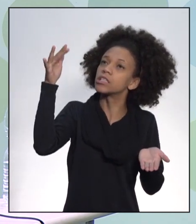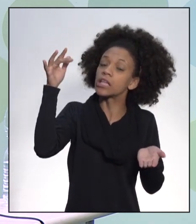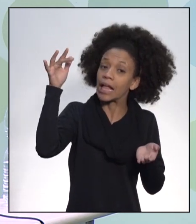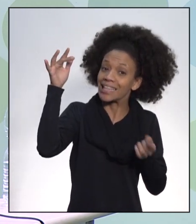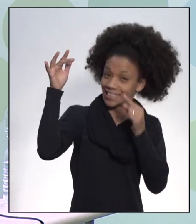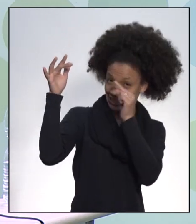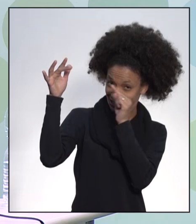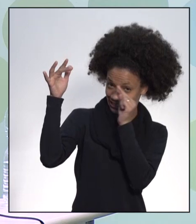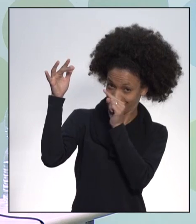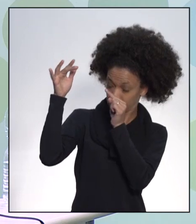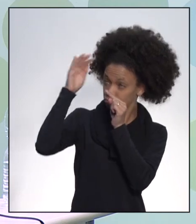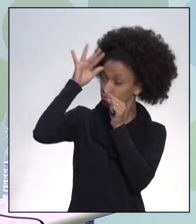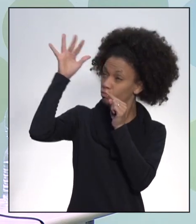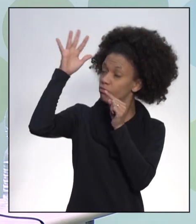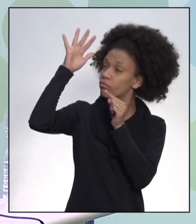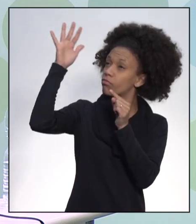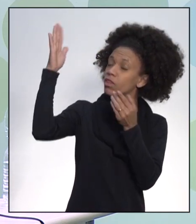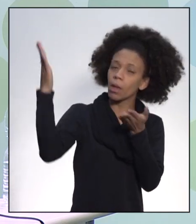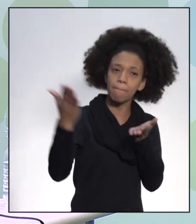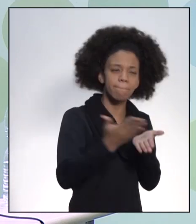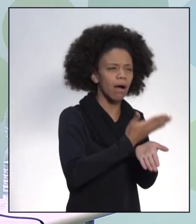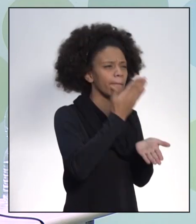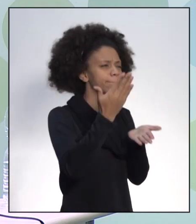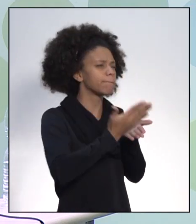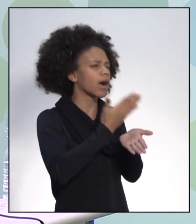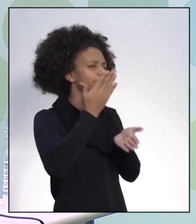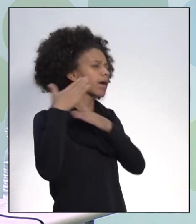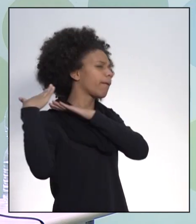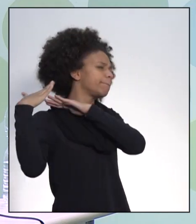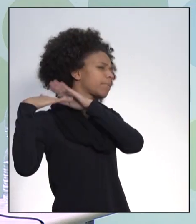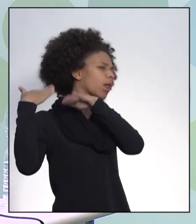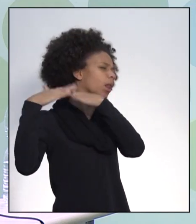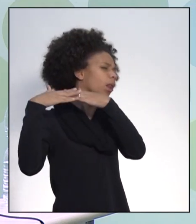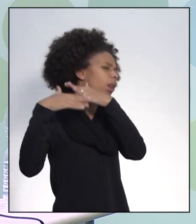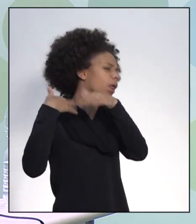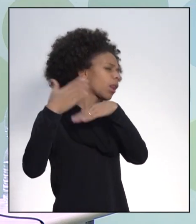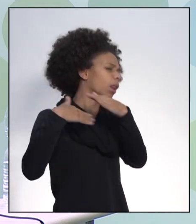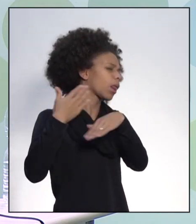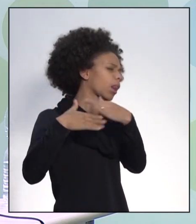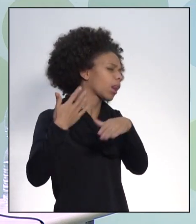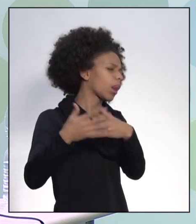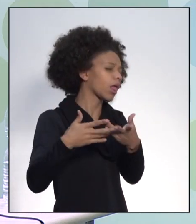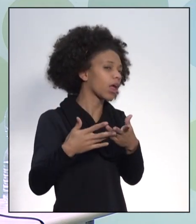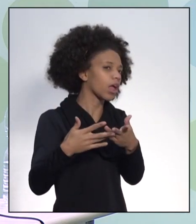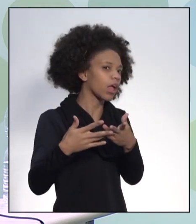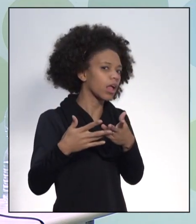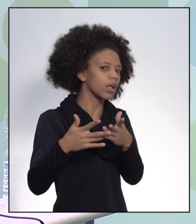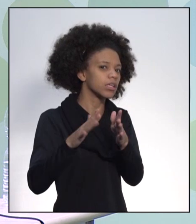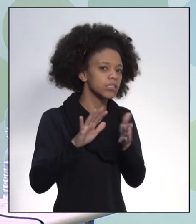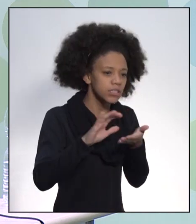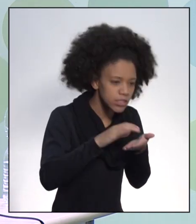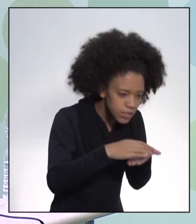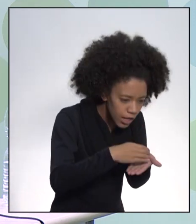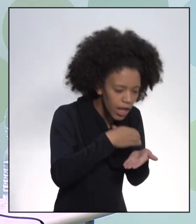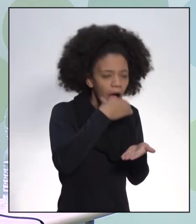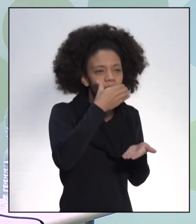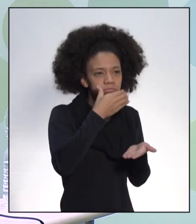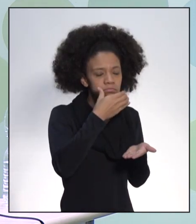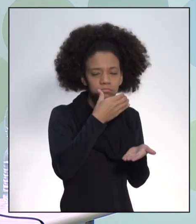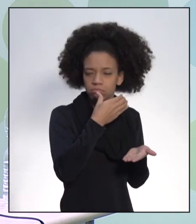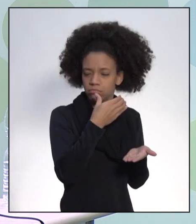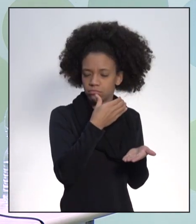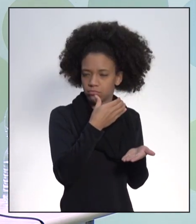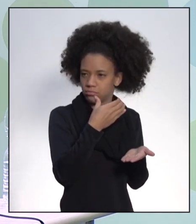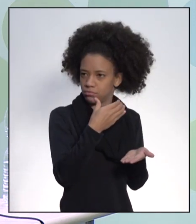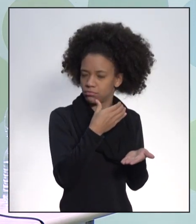permeiam páginas e páginas e páginas e páginas, e aí ele finalmente, né, morde o doce. Na